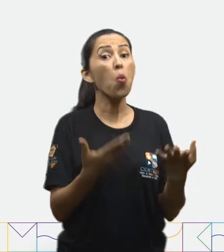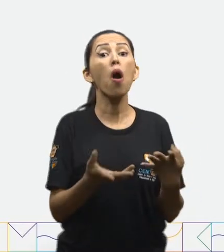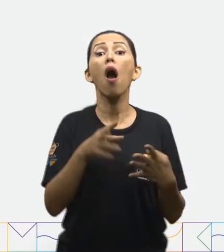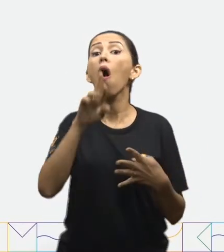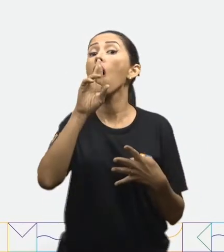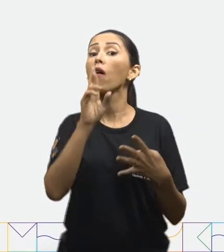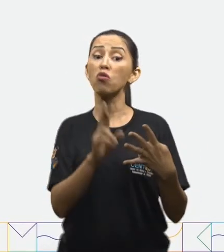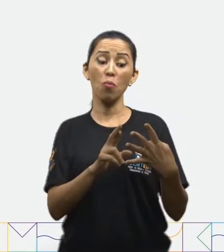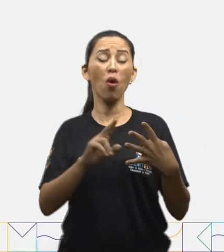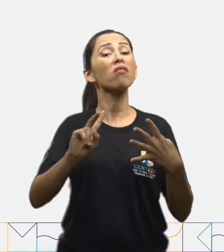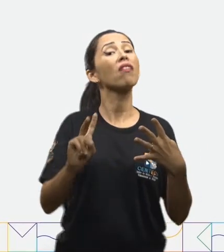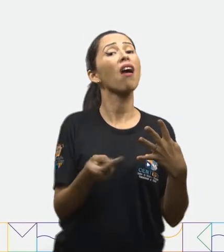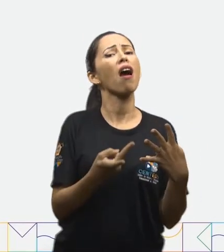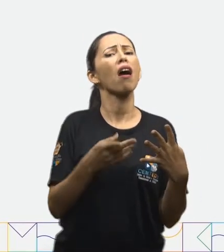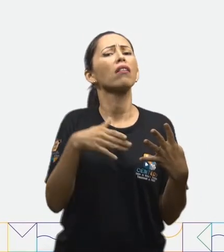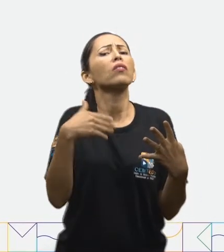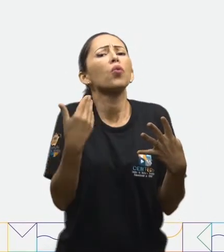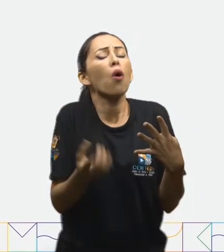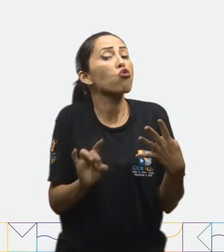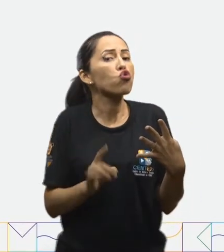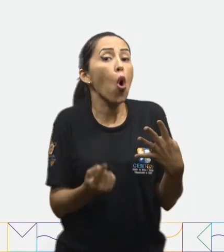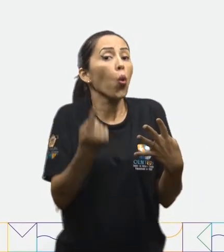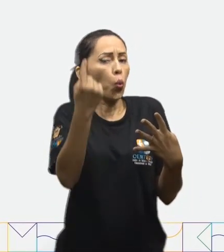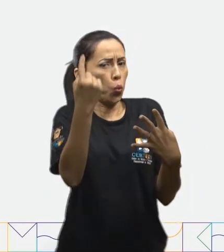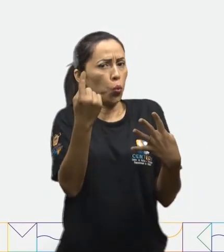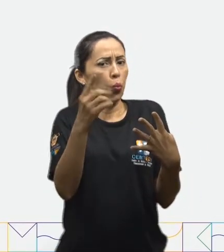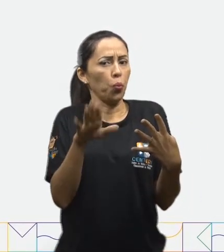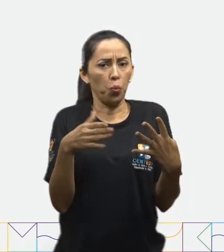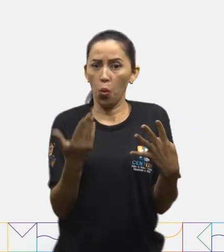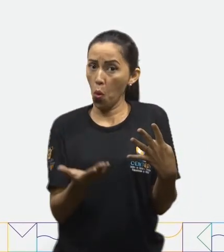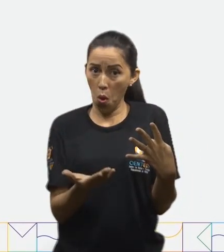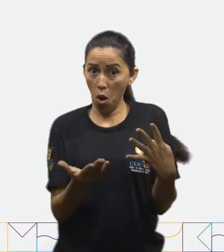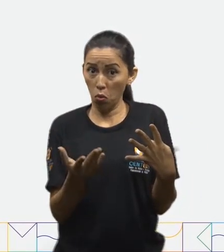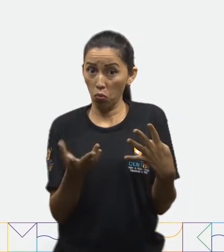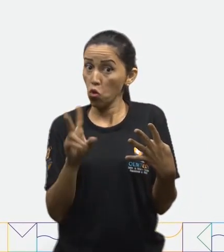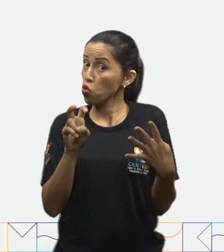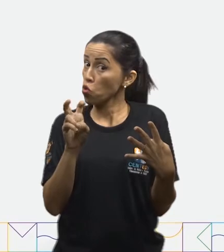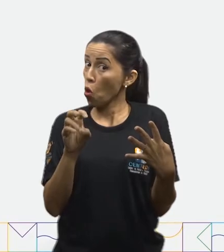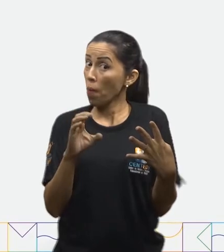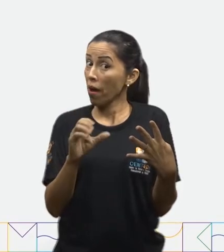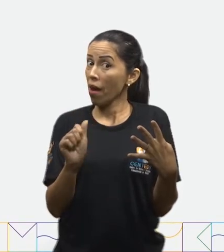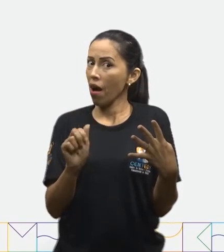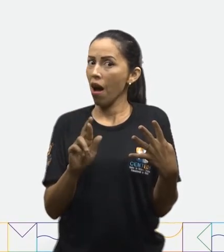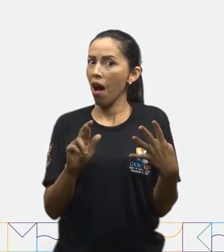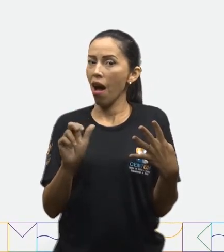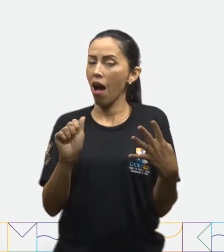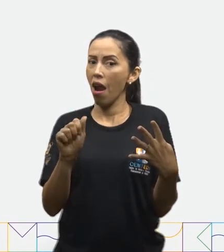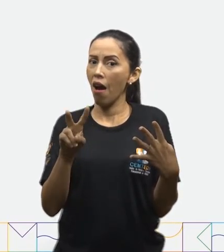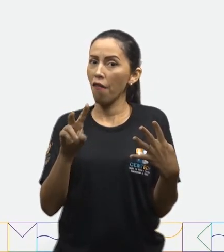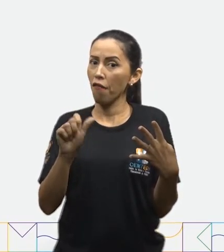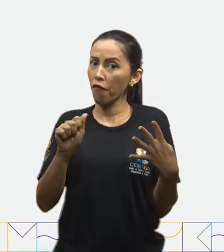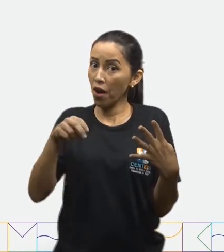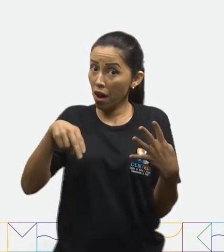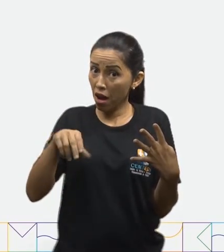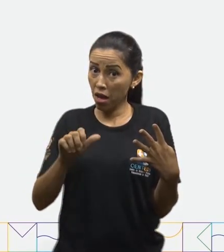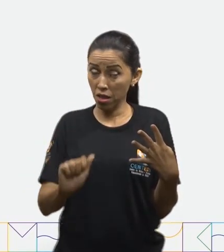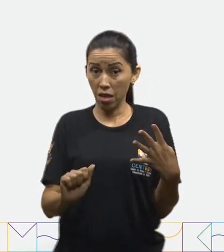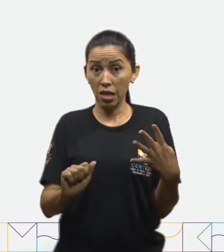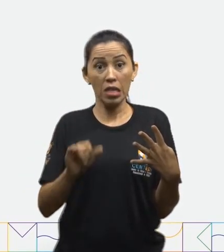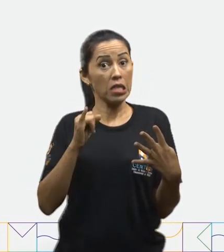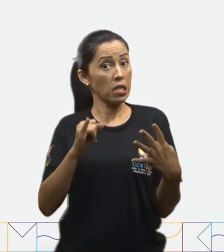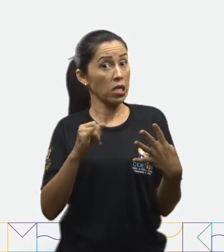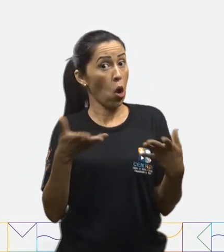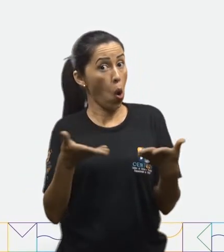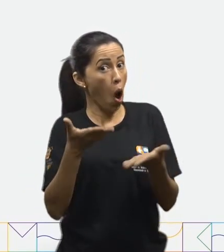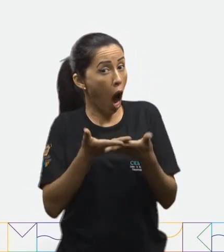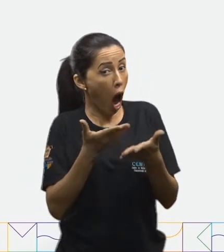a única alternativa incorreta a respeito das caravanas? Se você acompanhou a nossa aula de hoje, com certeza